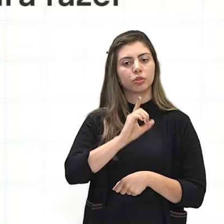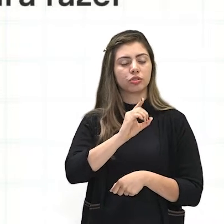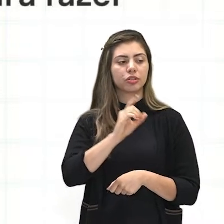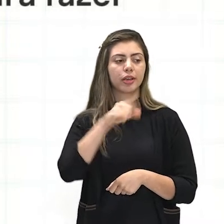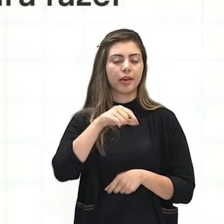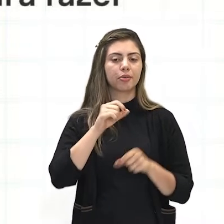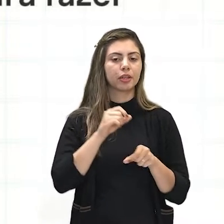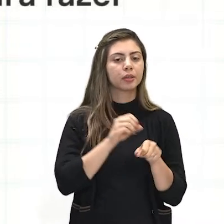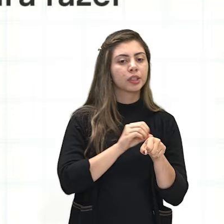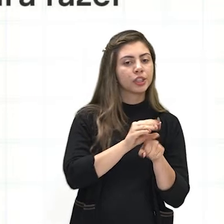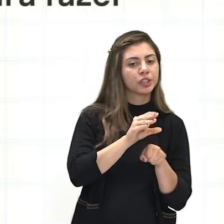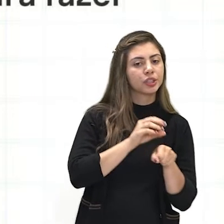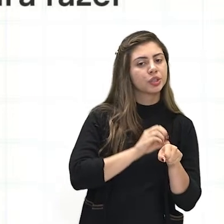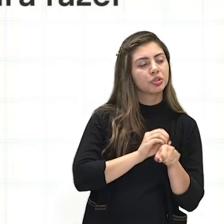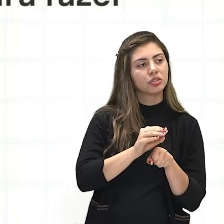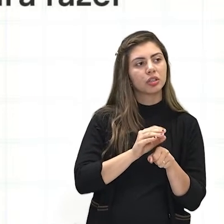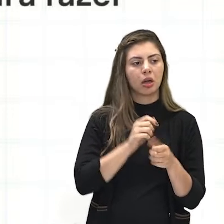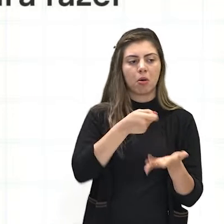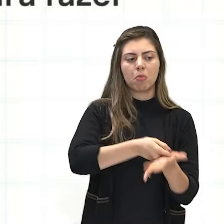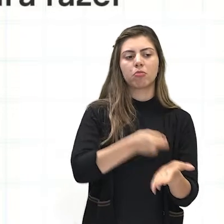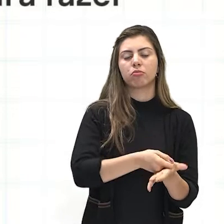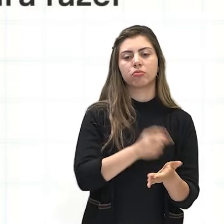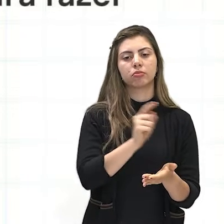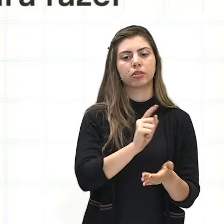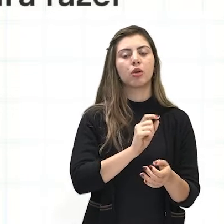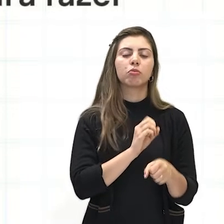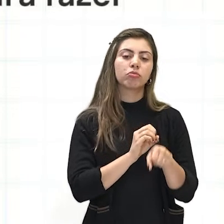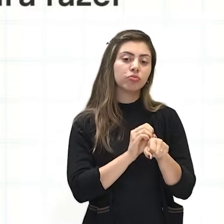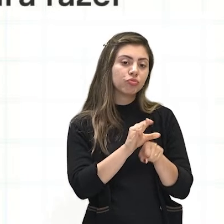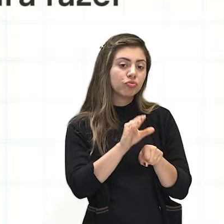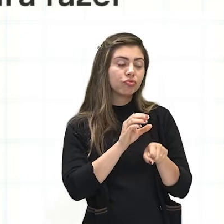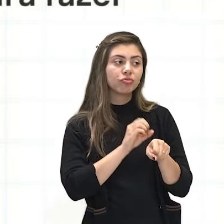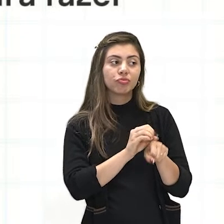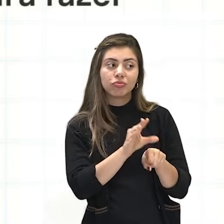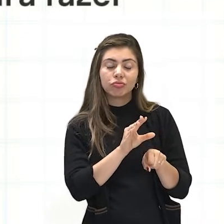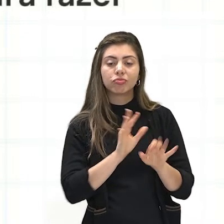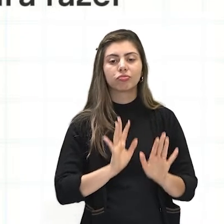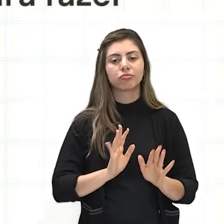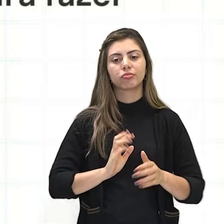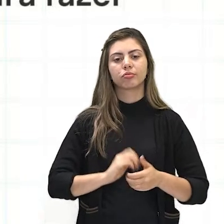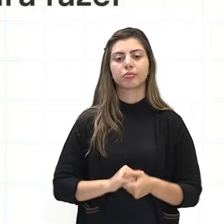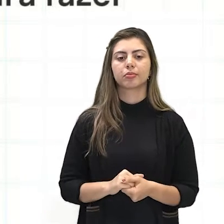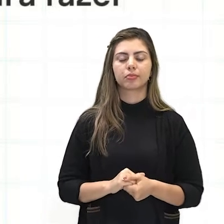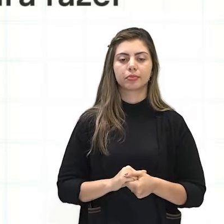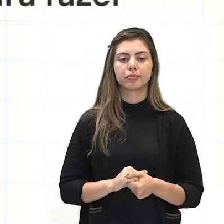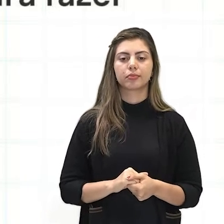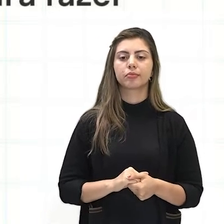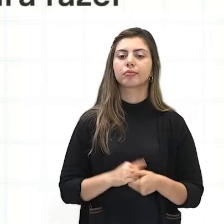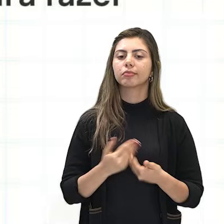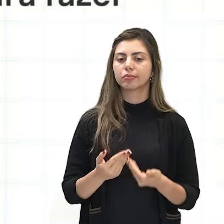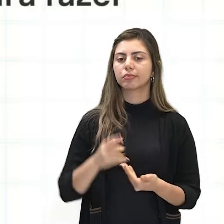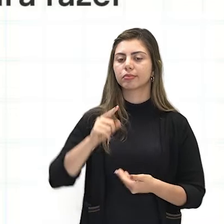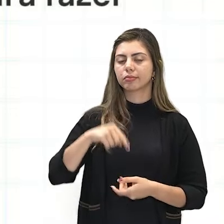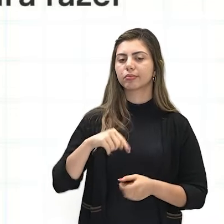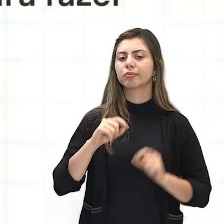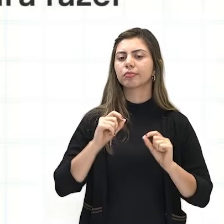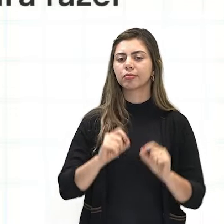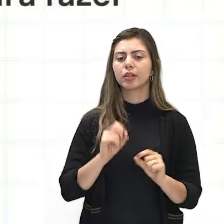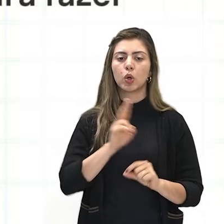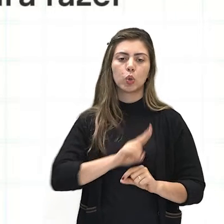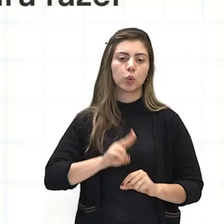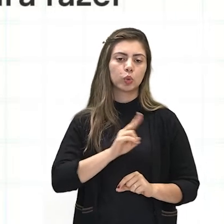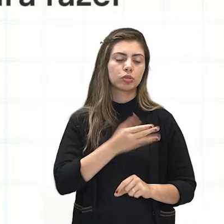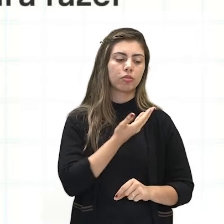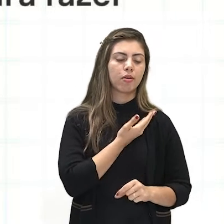sugestões sem impor autoridade ou expectativa. tá? Então, isso aqui é algo que